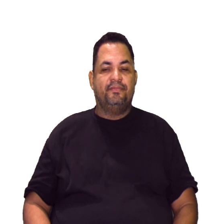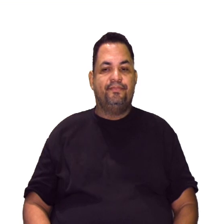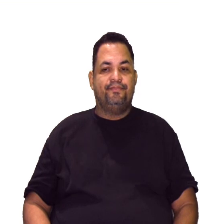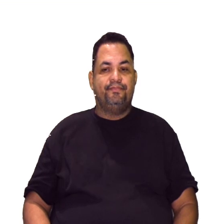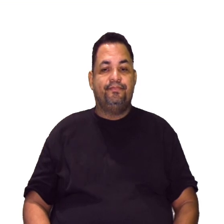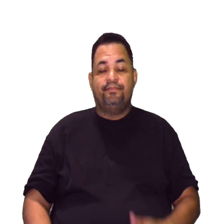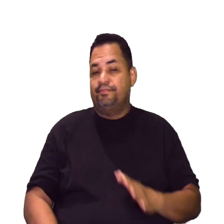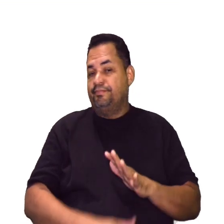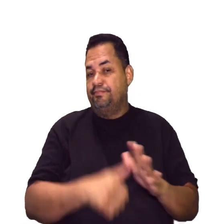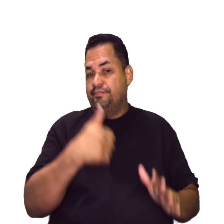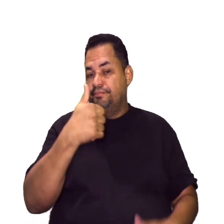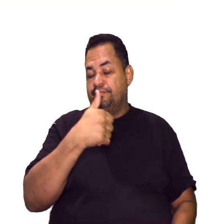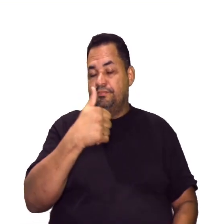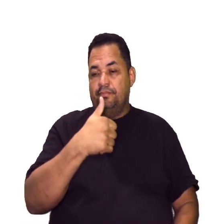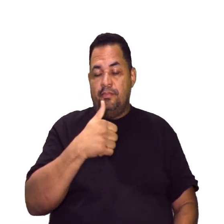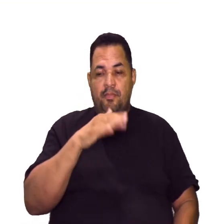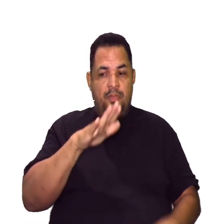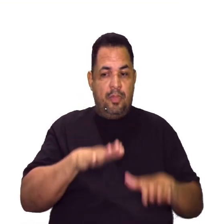passo.